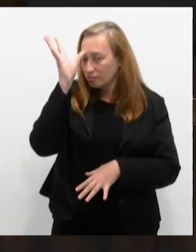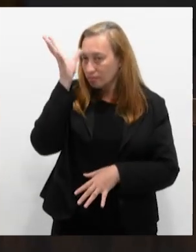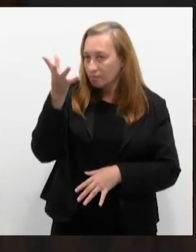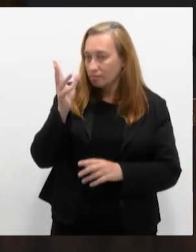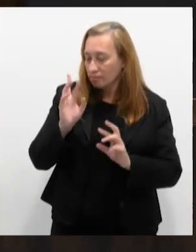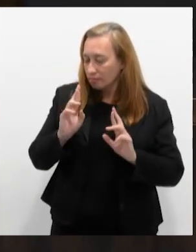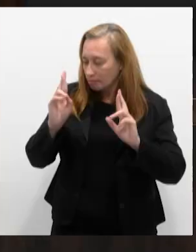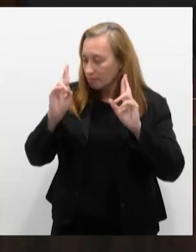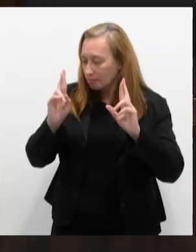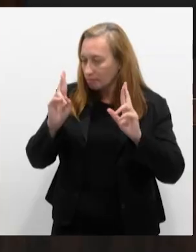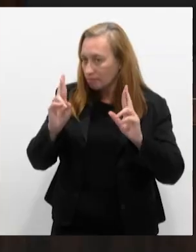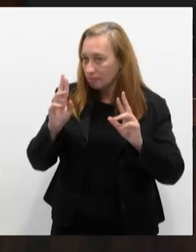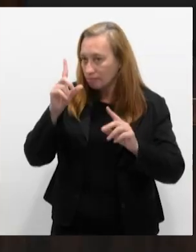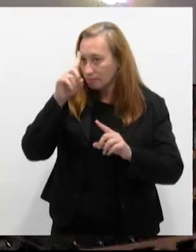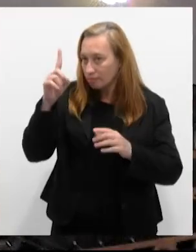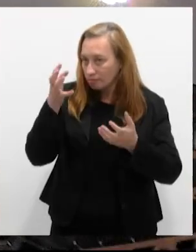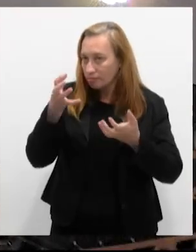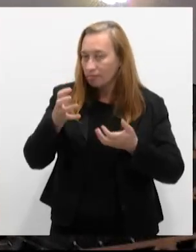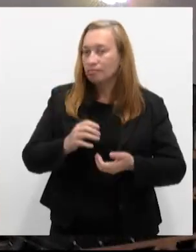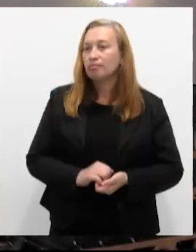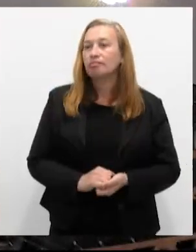quiser.